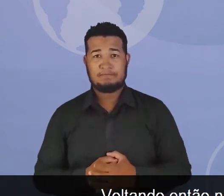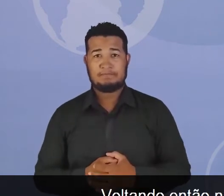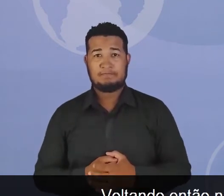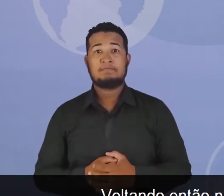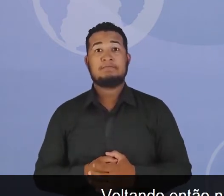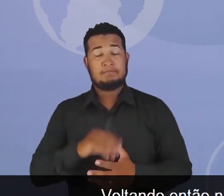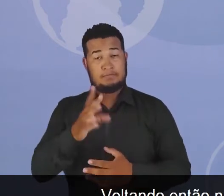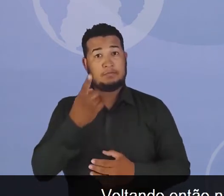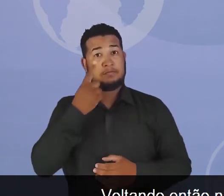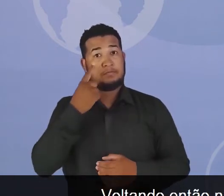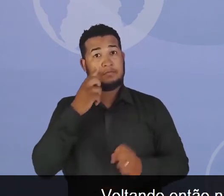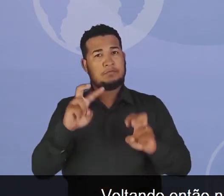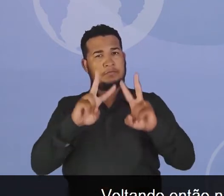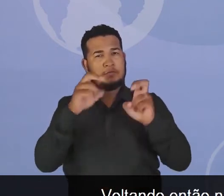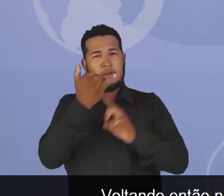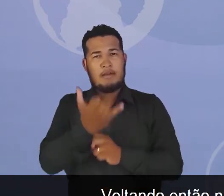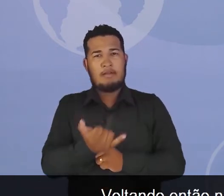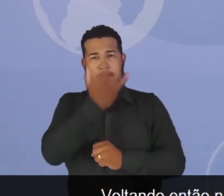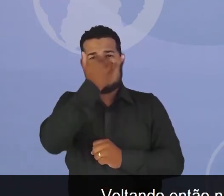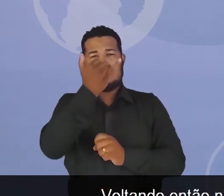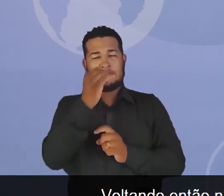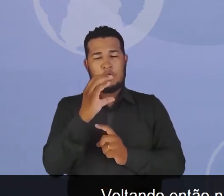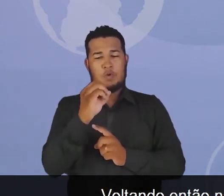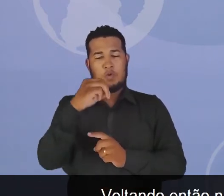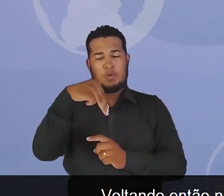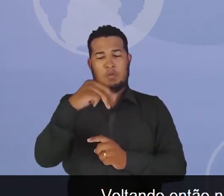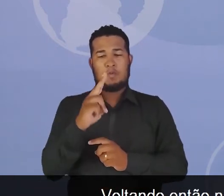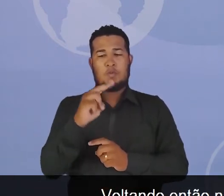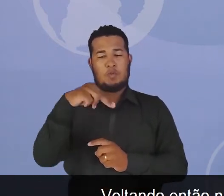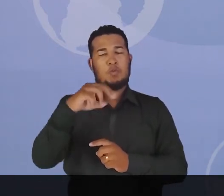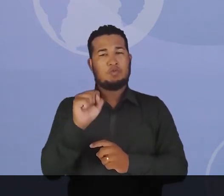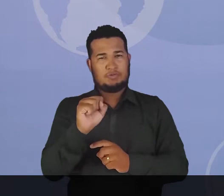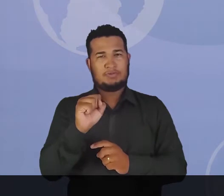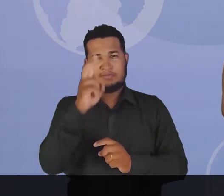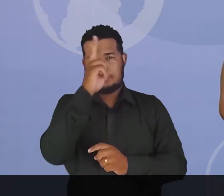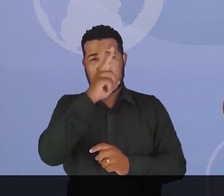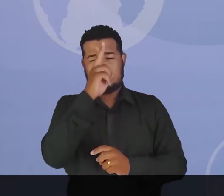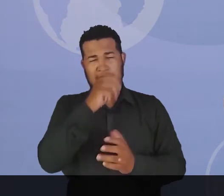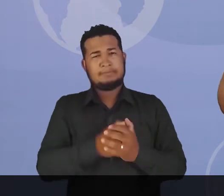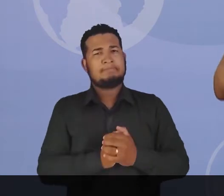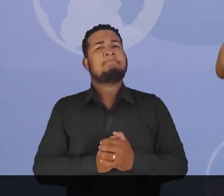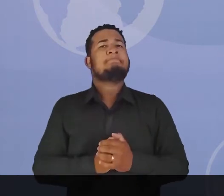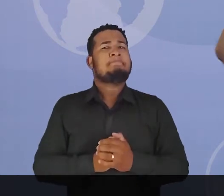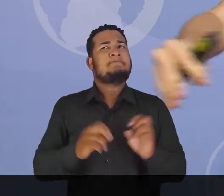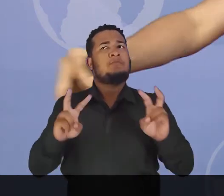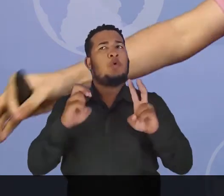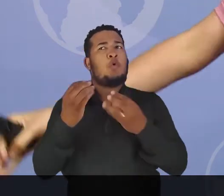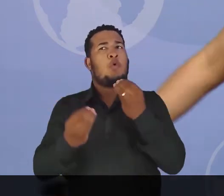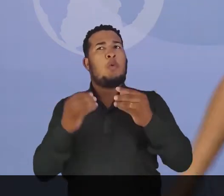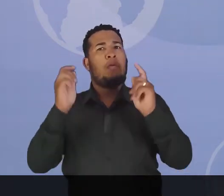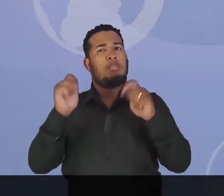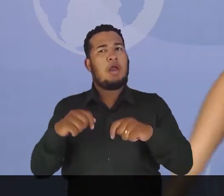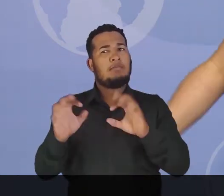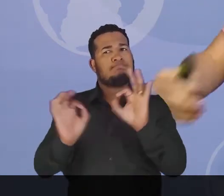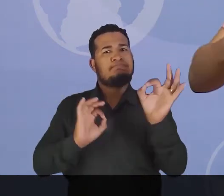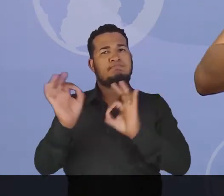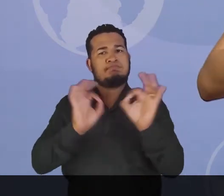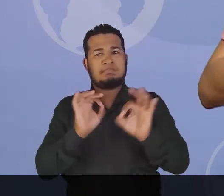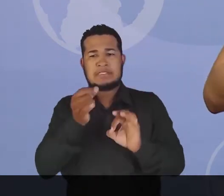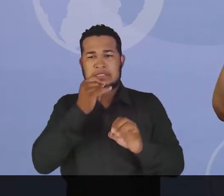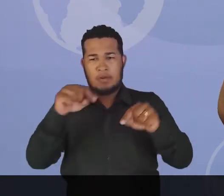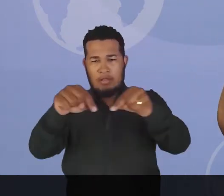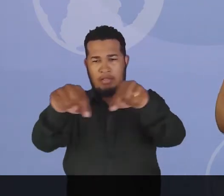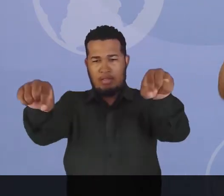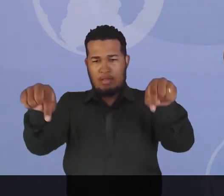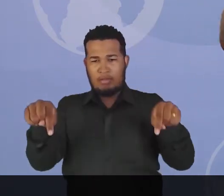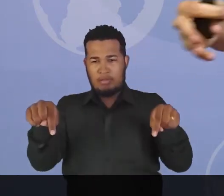então, naquela questão da tragédia dos comuns, a gente vai precisar pensar de que modo eu posso organizar a Terra, de que modo